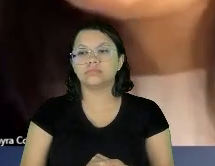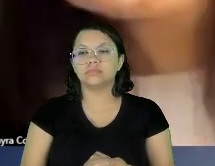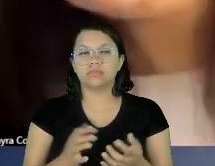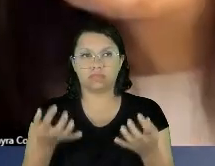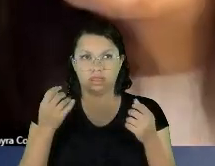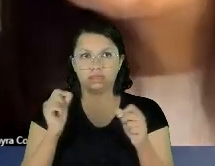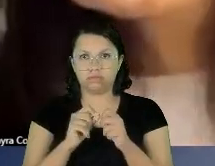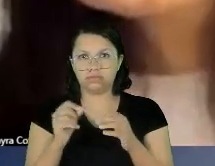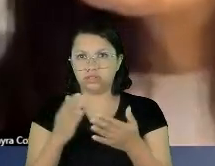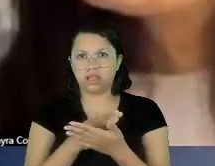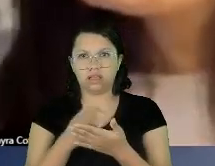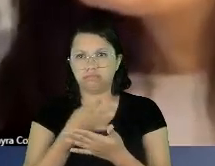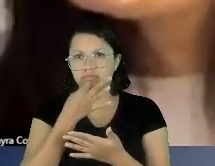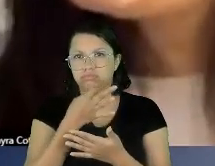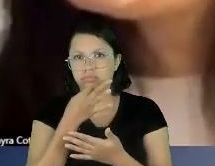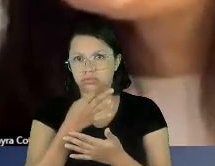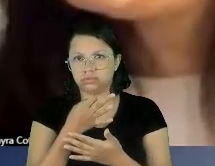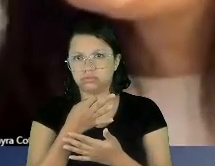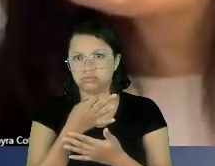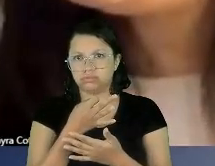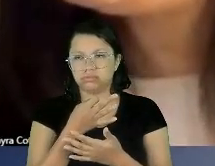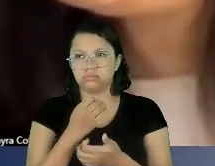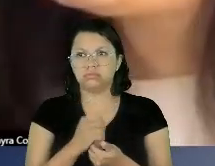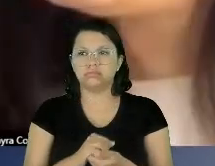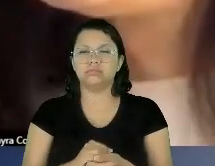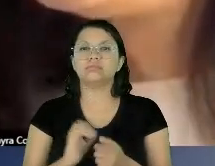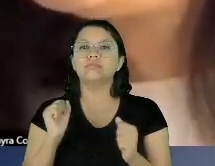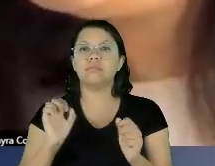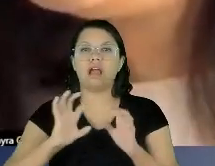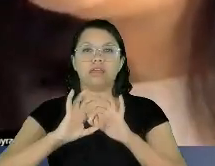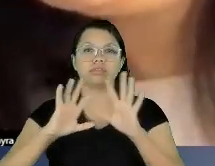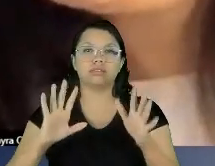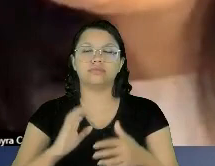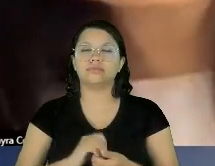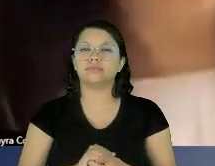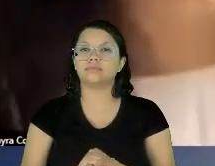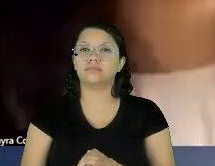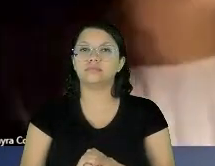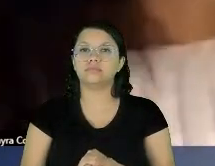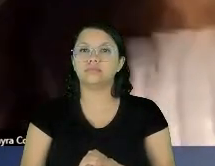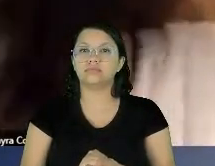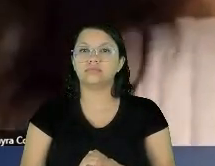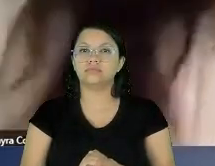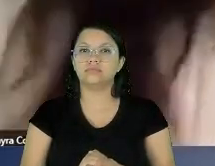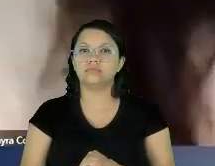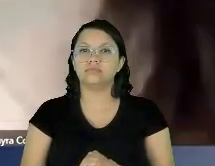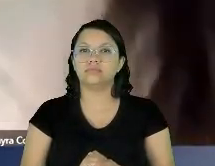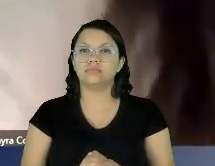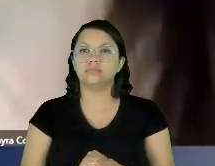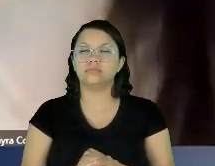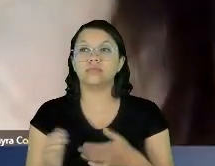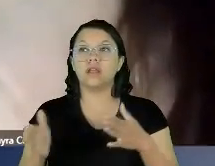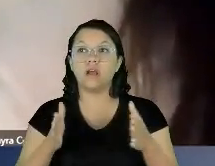Se Maia ou Dandara quiserem fazer algum outro comentário, podem ficar à